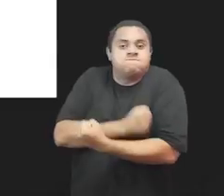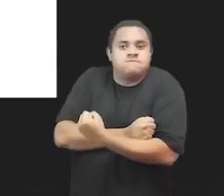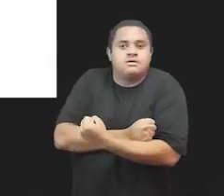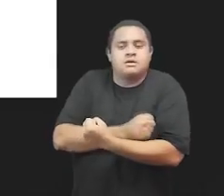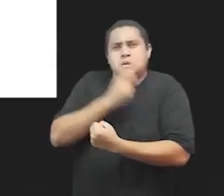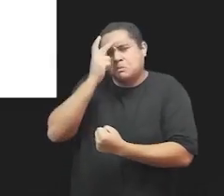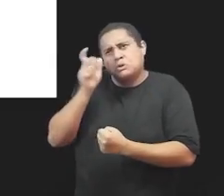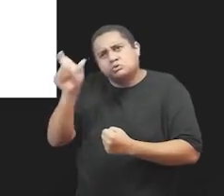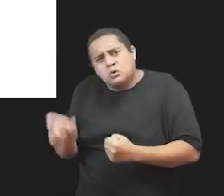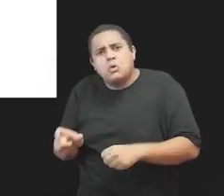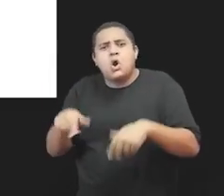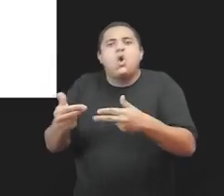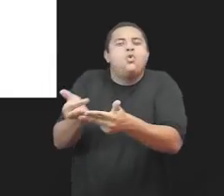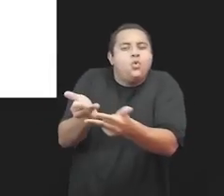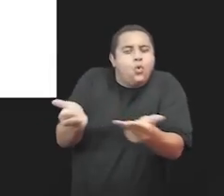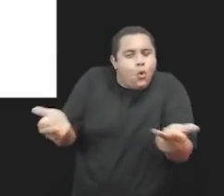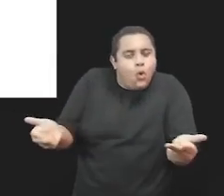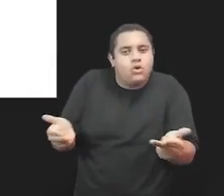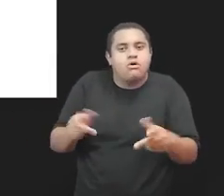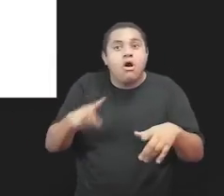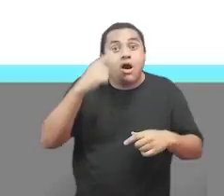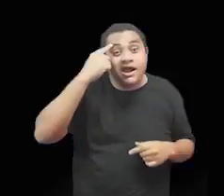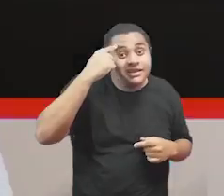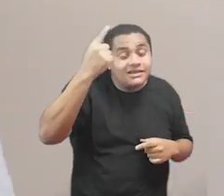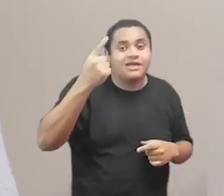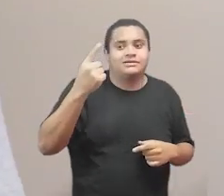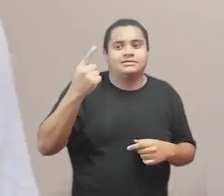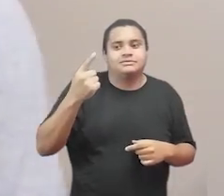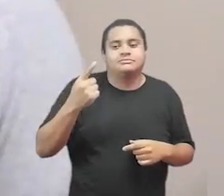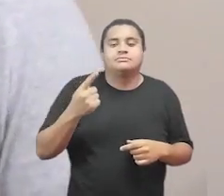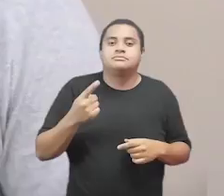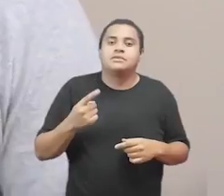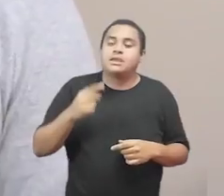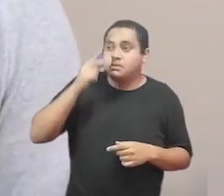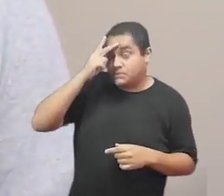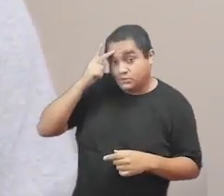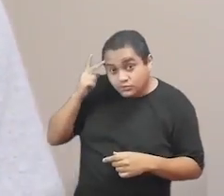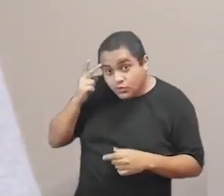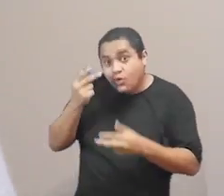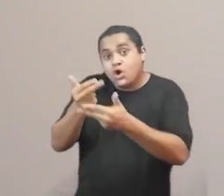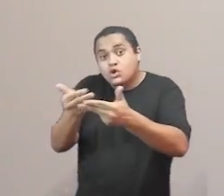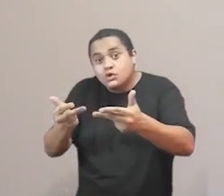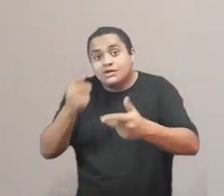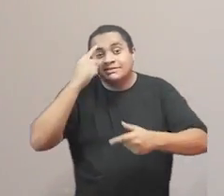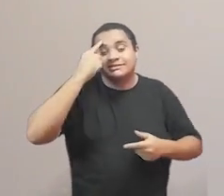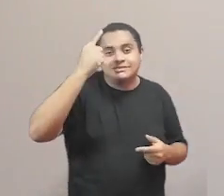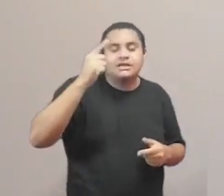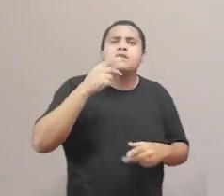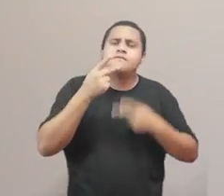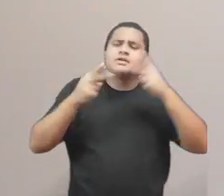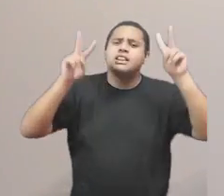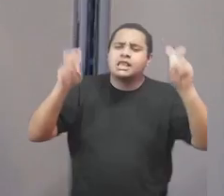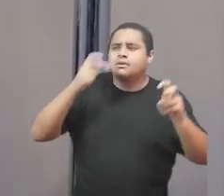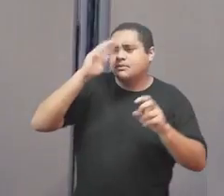hacia una persona, un objeto o una idea. Ou uma ideia. Pode ser pessoas, objetos e ideias. Ele falava muito sobre